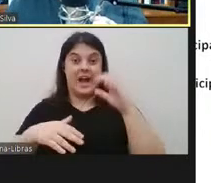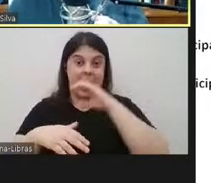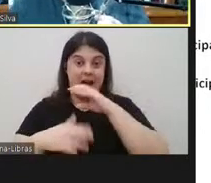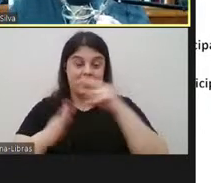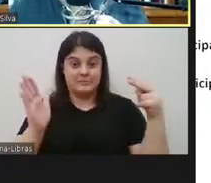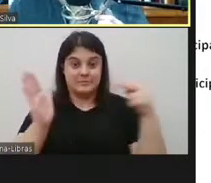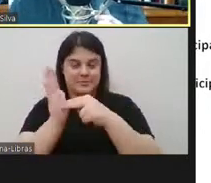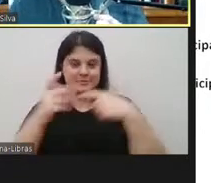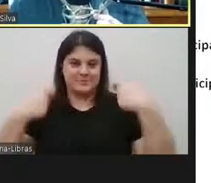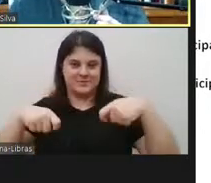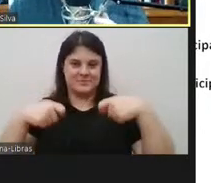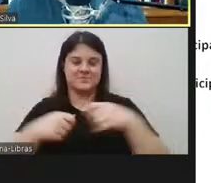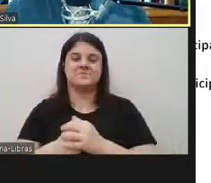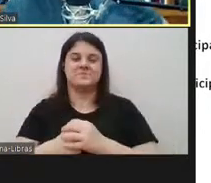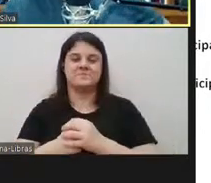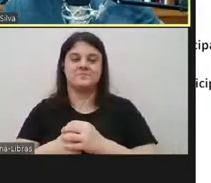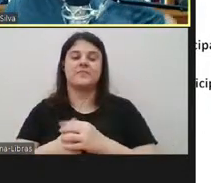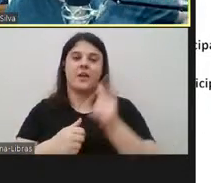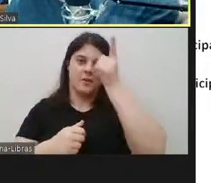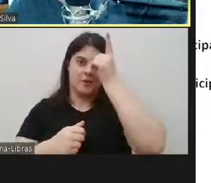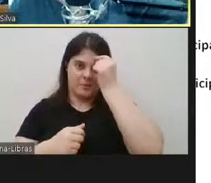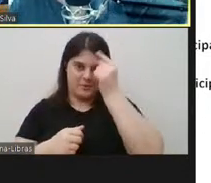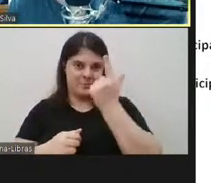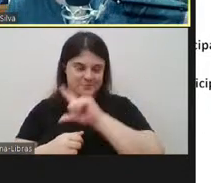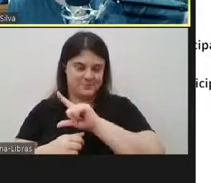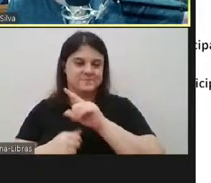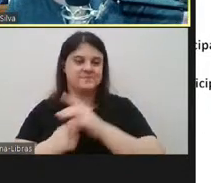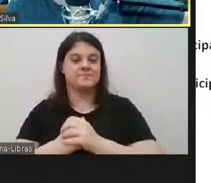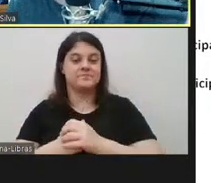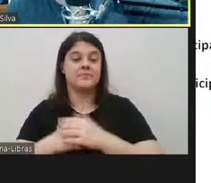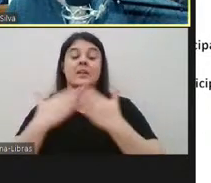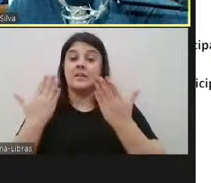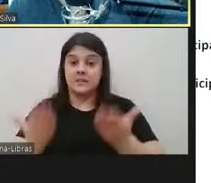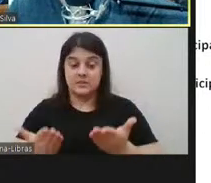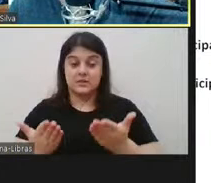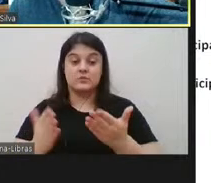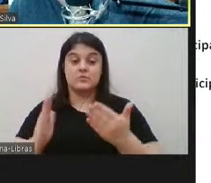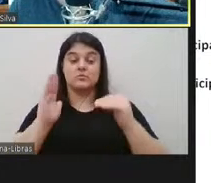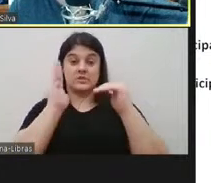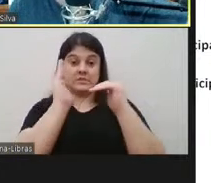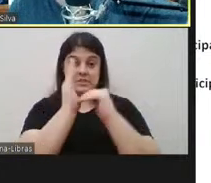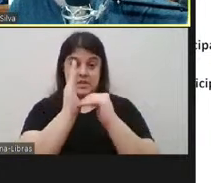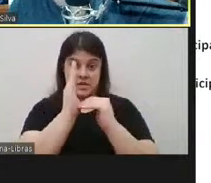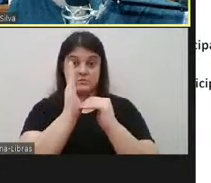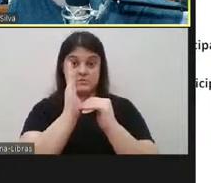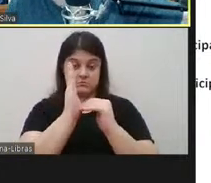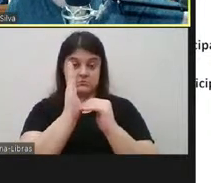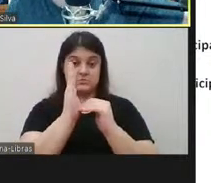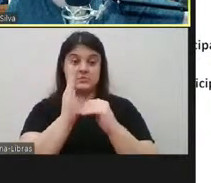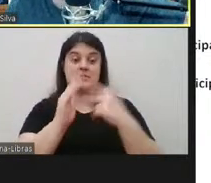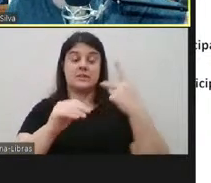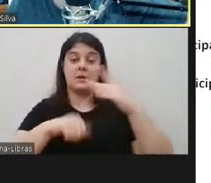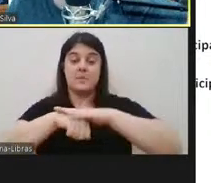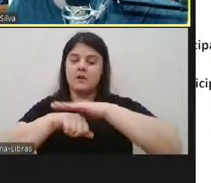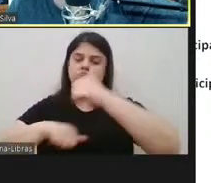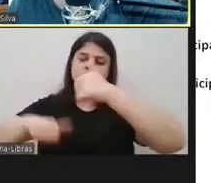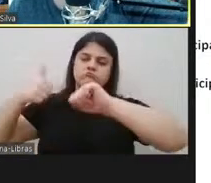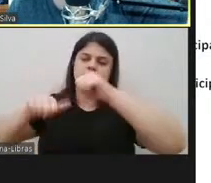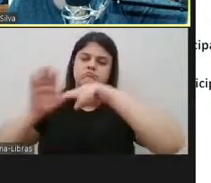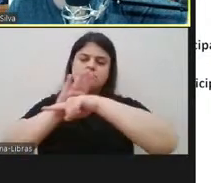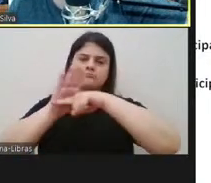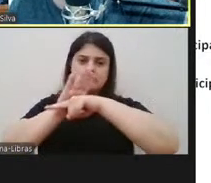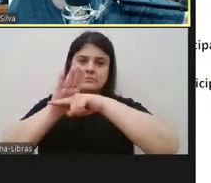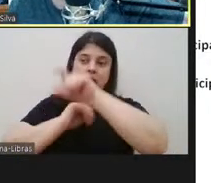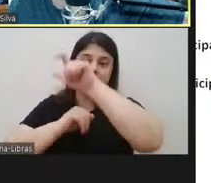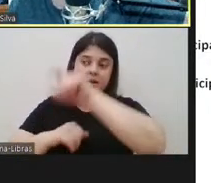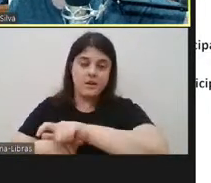pessoal ficar chateado comigo né mas agora já liguei aqui de novo enfim Senado esse que vai avaliar a indicação desse nome por parte